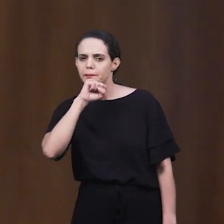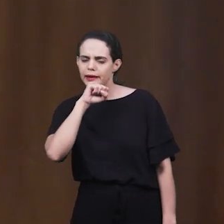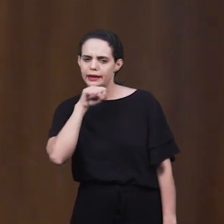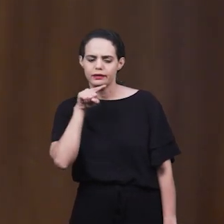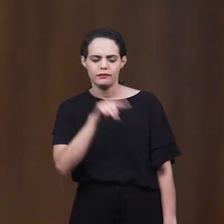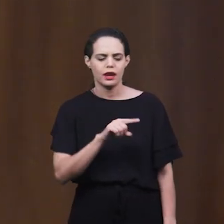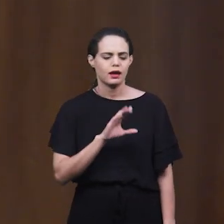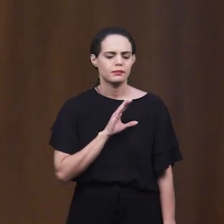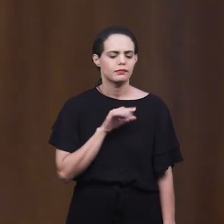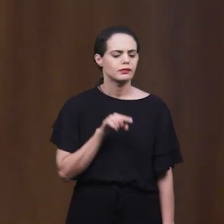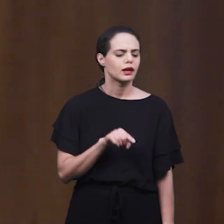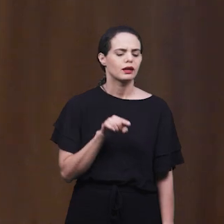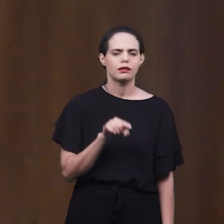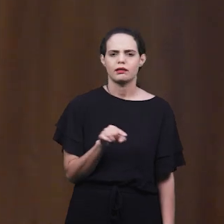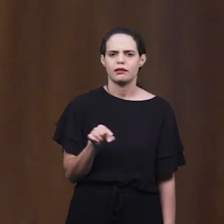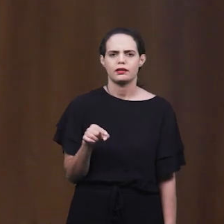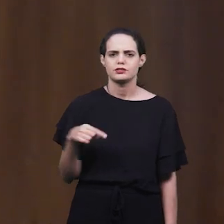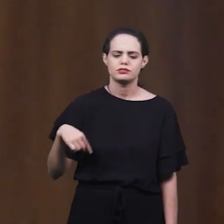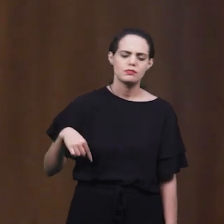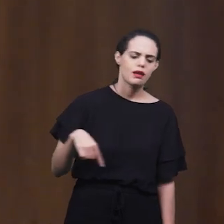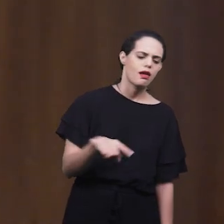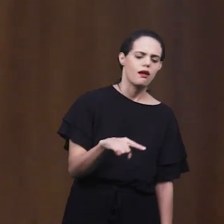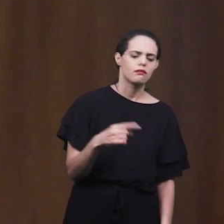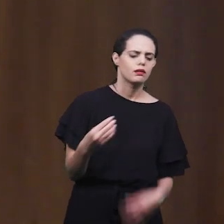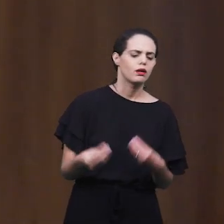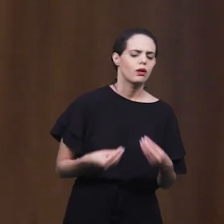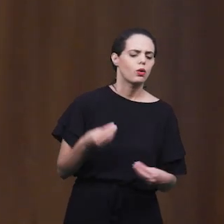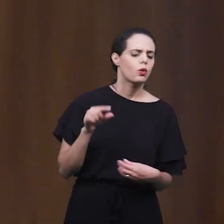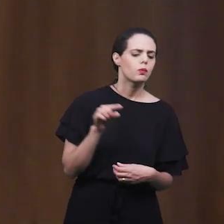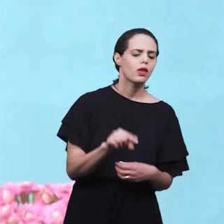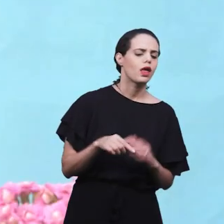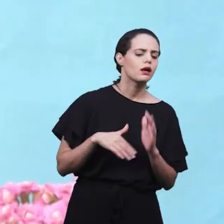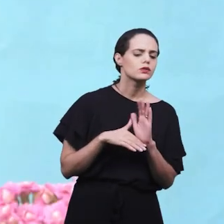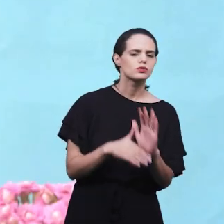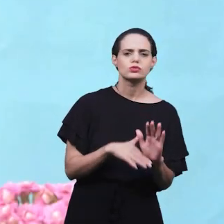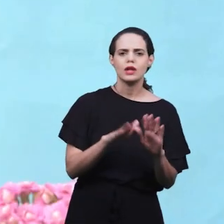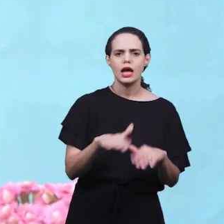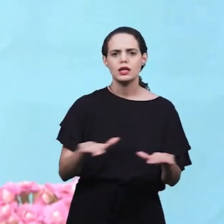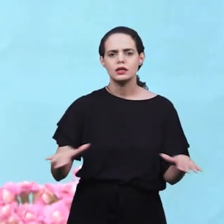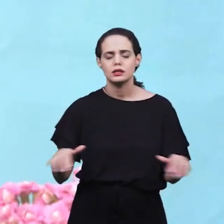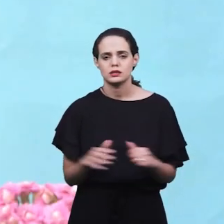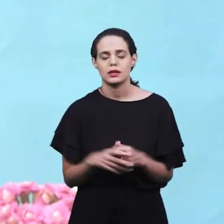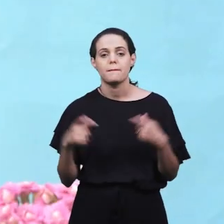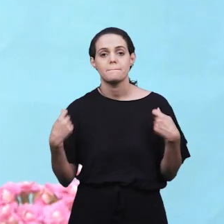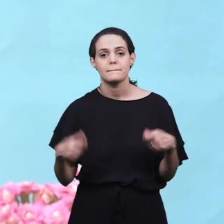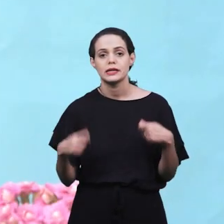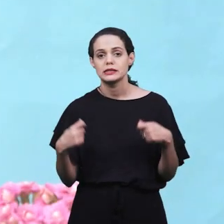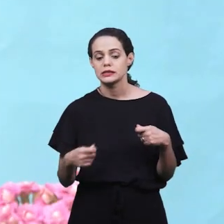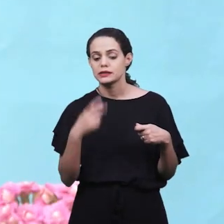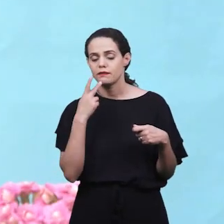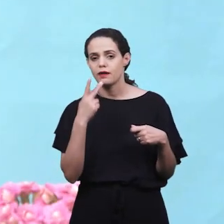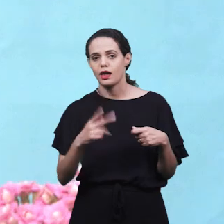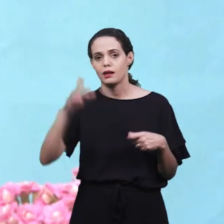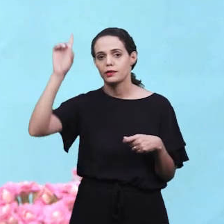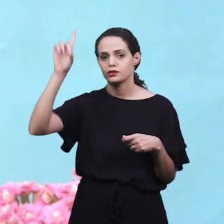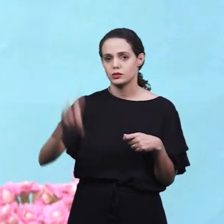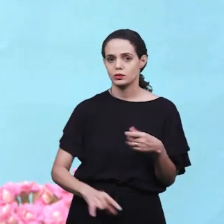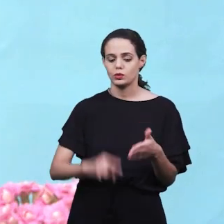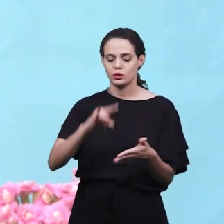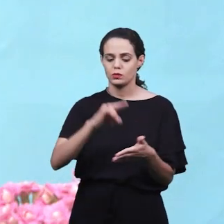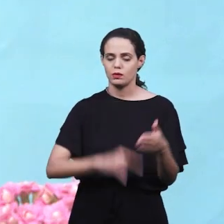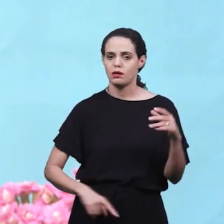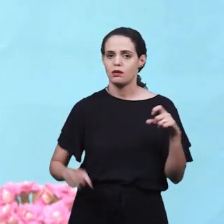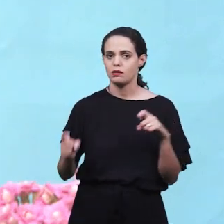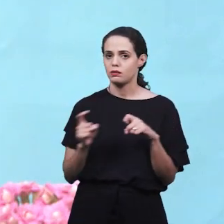tem APLV, o que pode ser feito? Então, é necessário entregar à diretora da creche um laudo médico